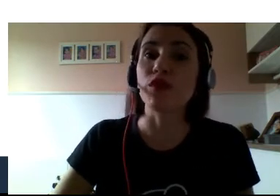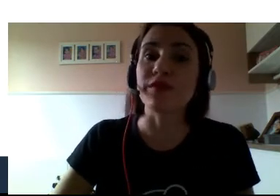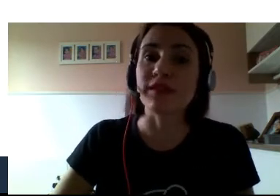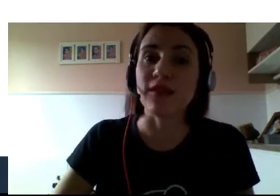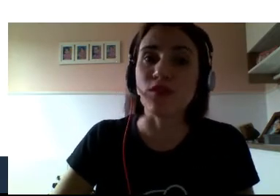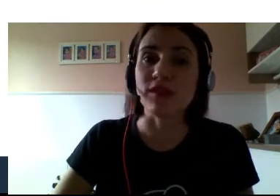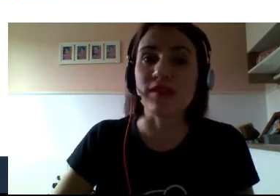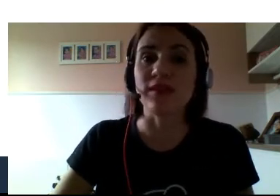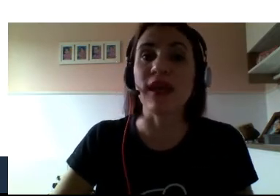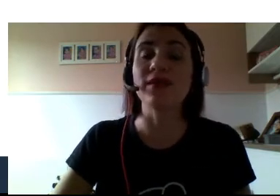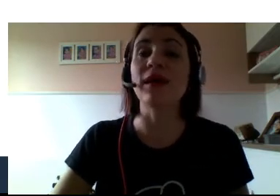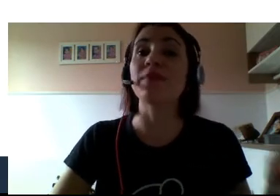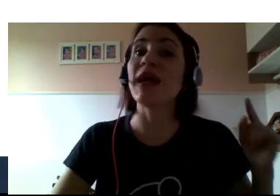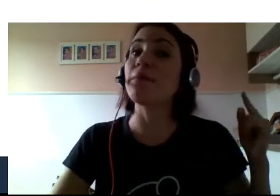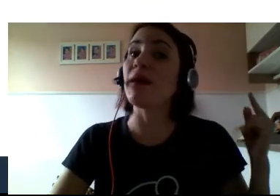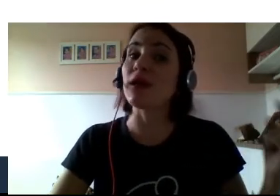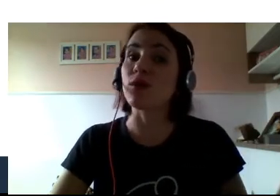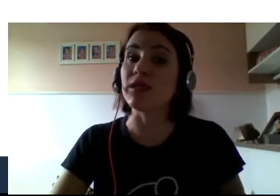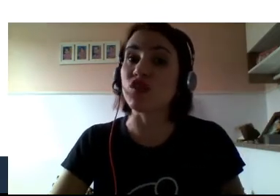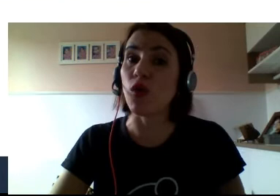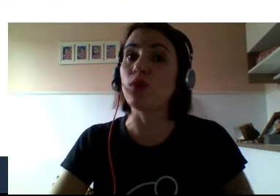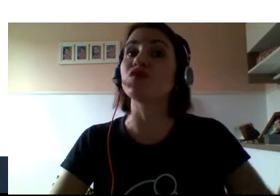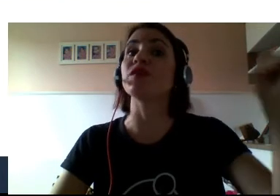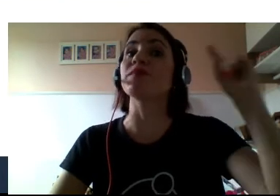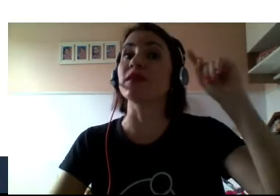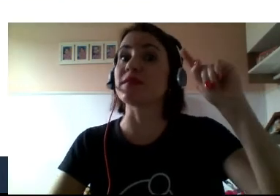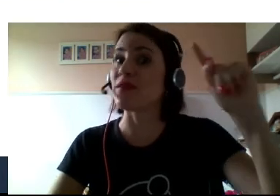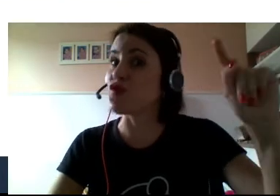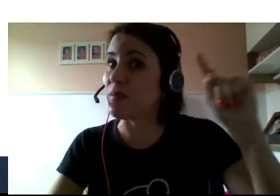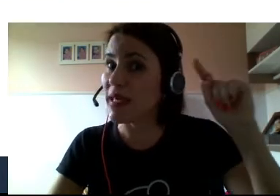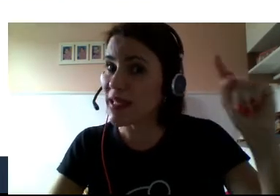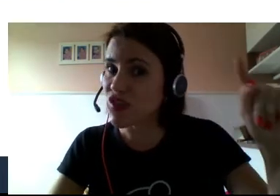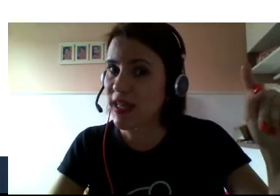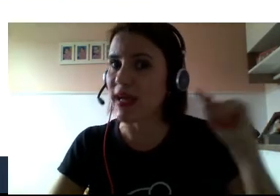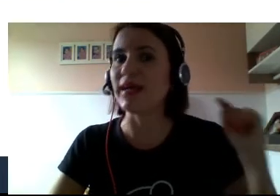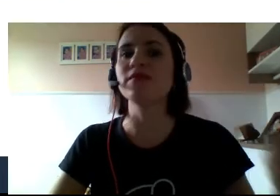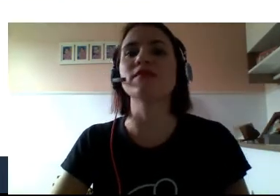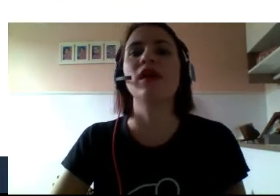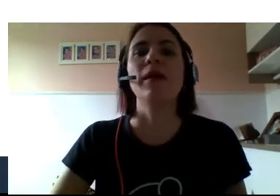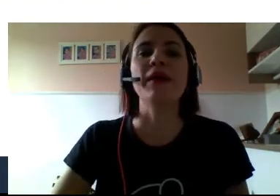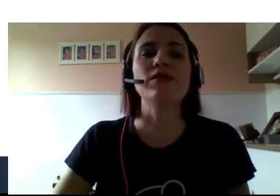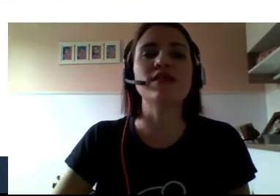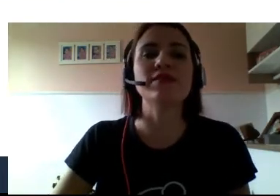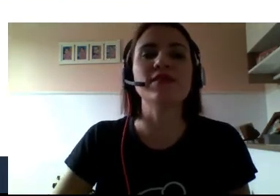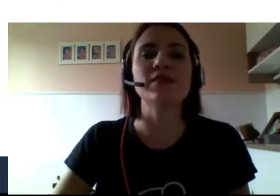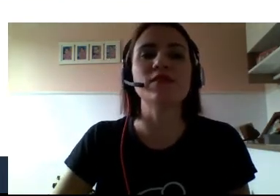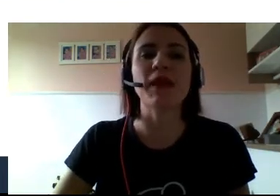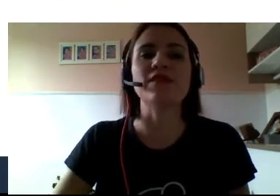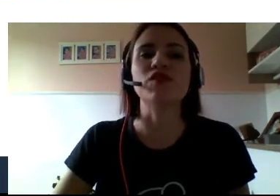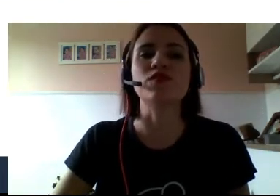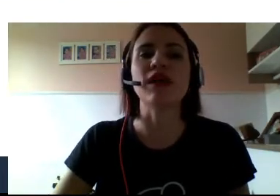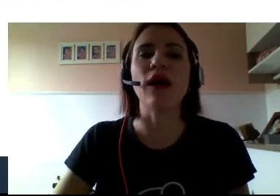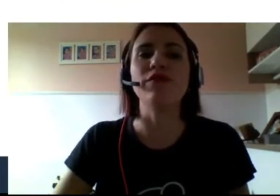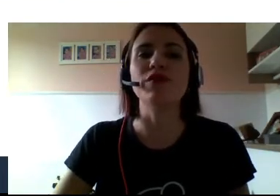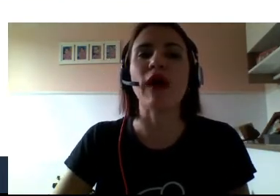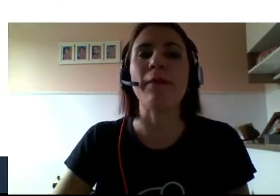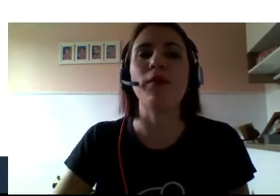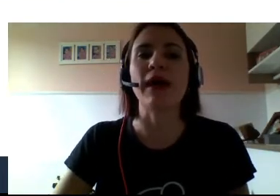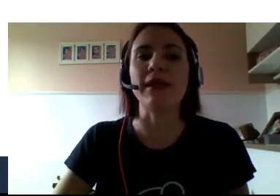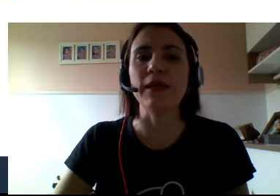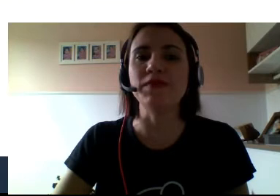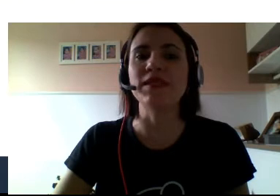foi criado 1970 em Belo Horizonte estado de Minas Gerais pelos artistas plásticos